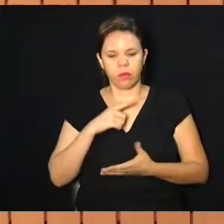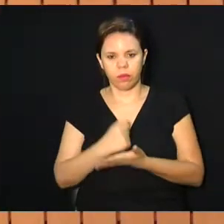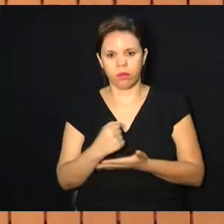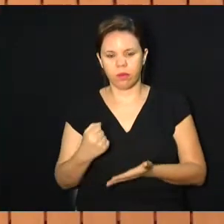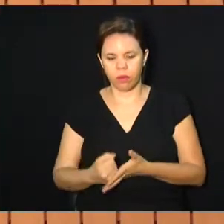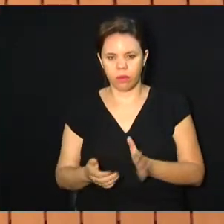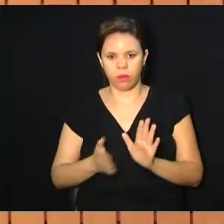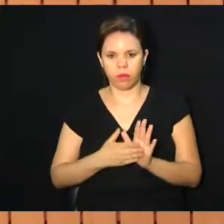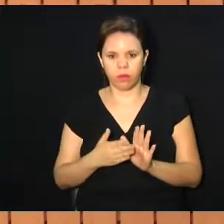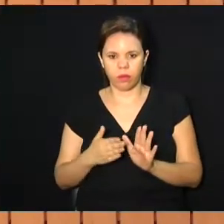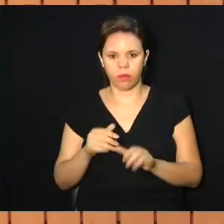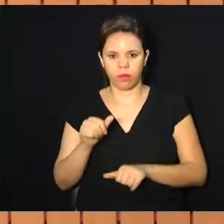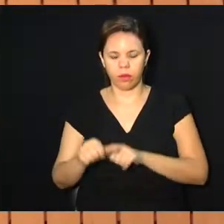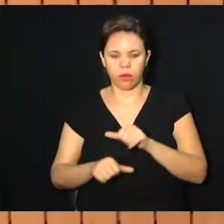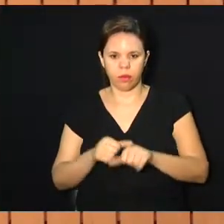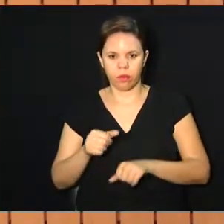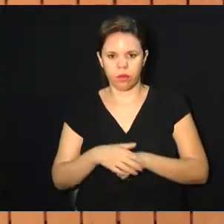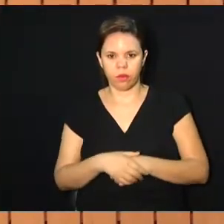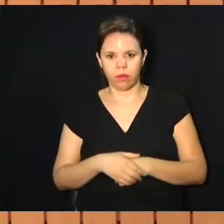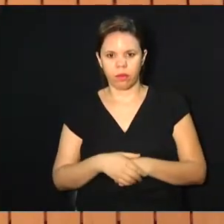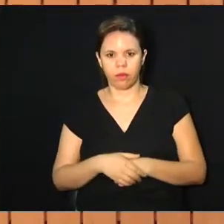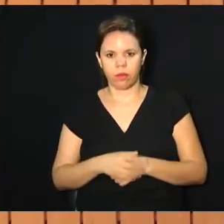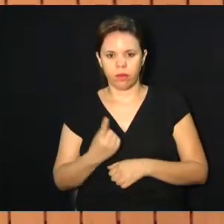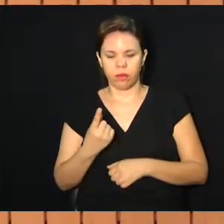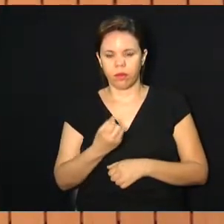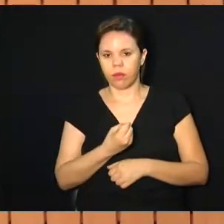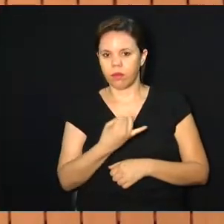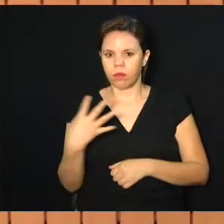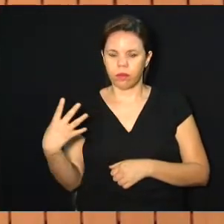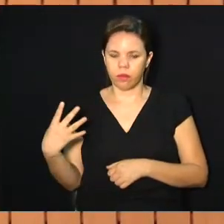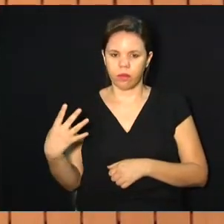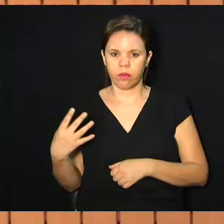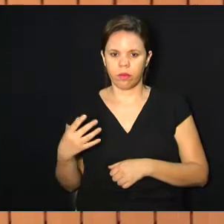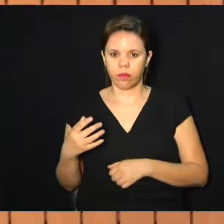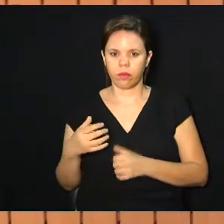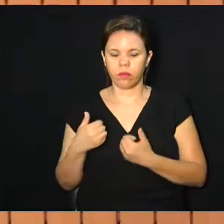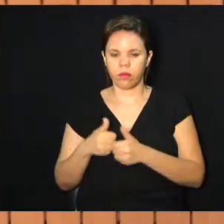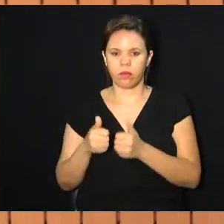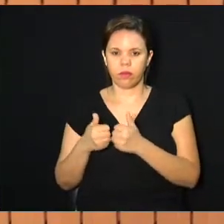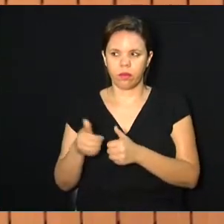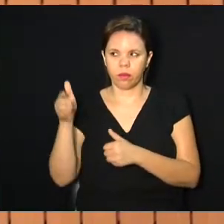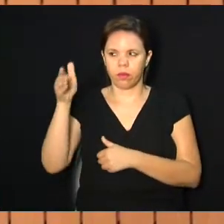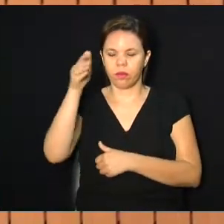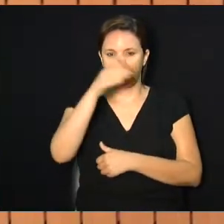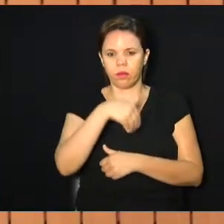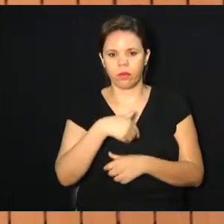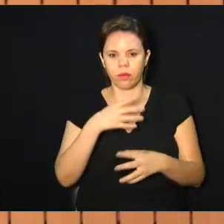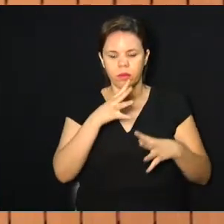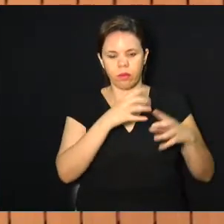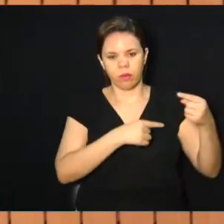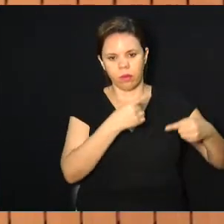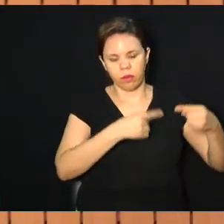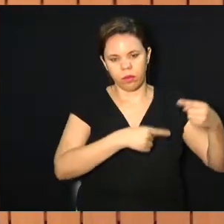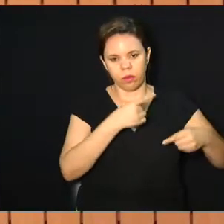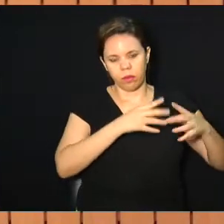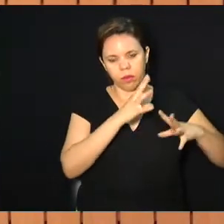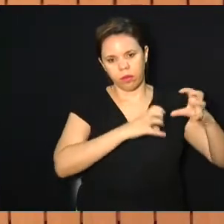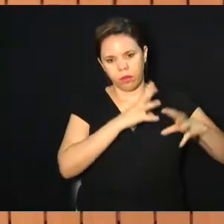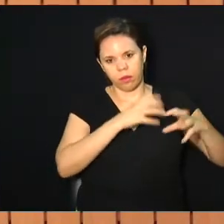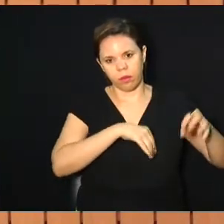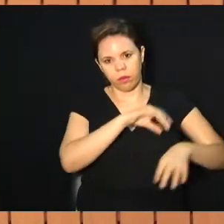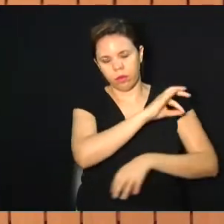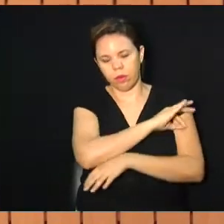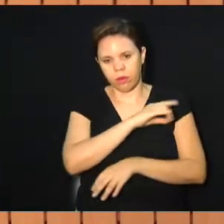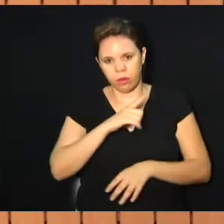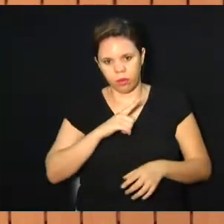propôs uma mudança de mais de 1/3 das linhas, e nesse momento agora a gente está brigando muito com a prefeitura numa das nossas frentes lá, e temos